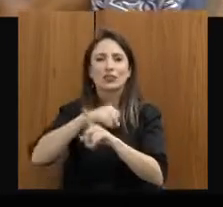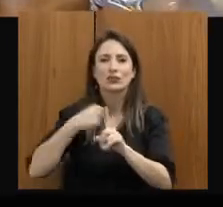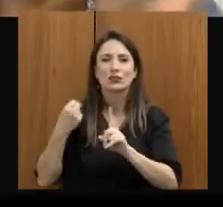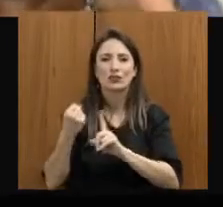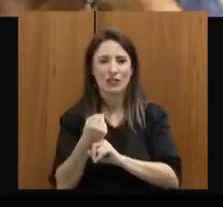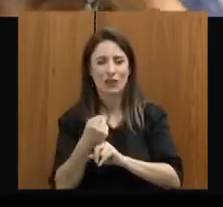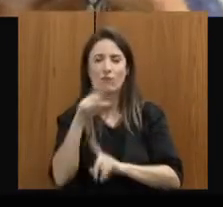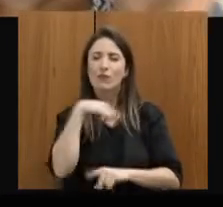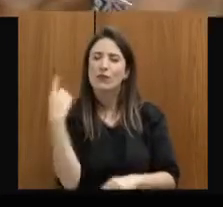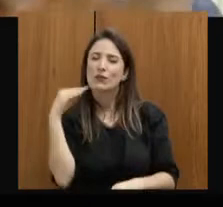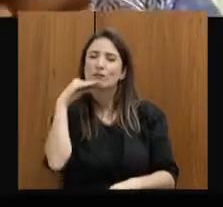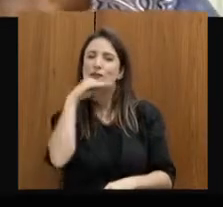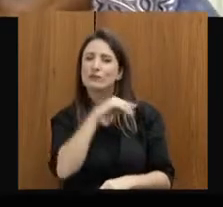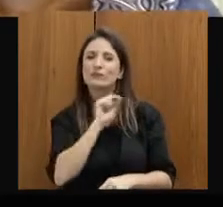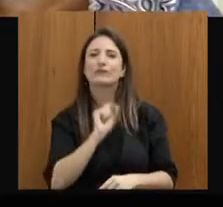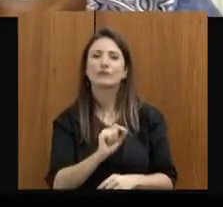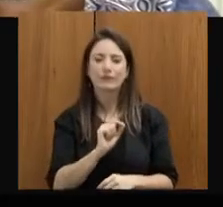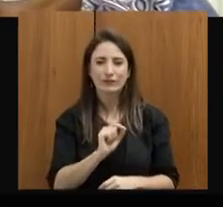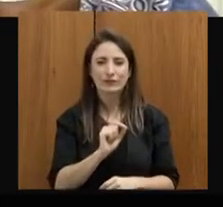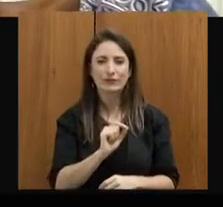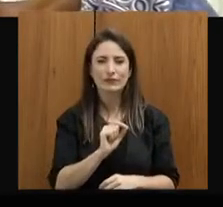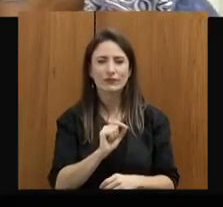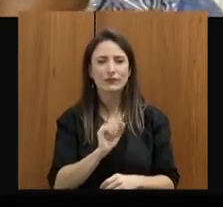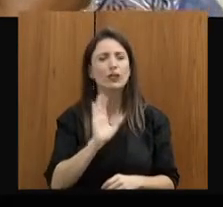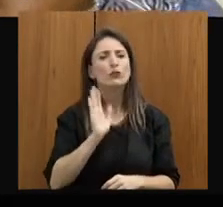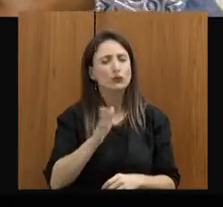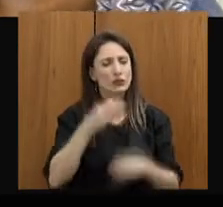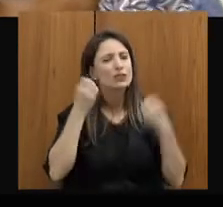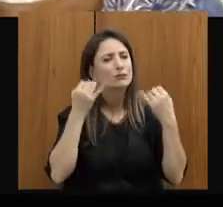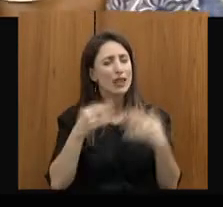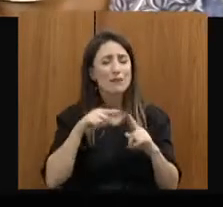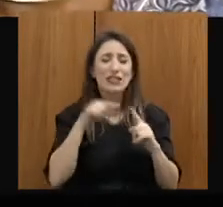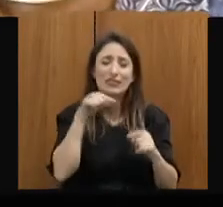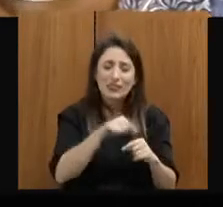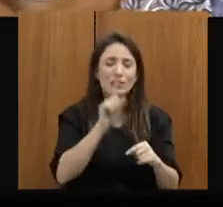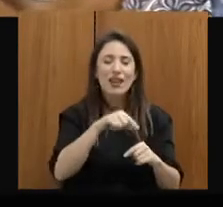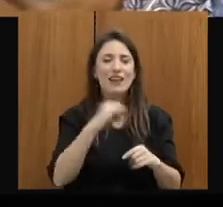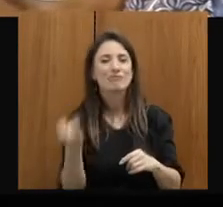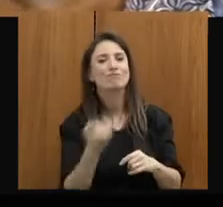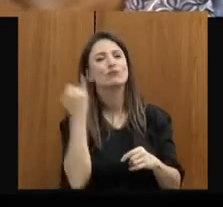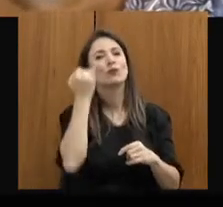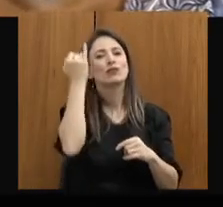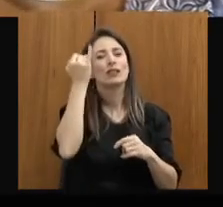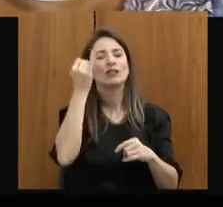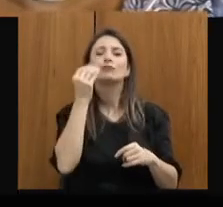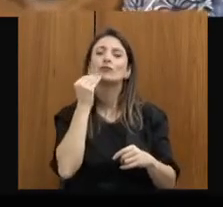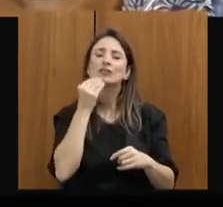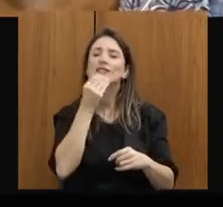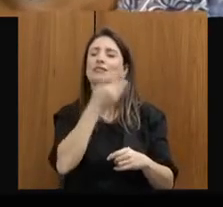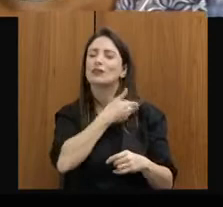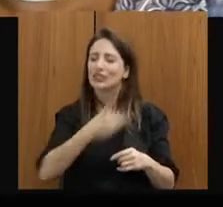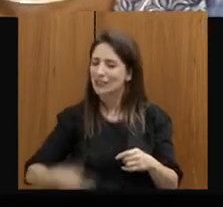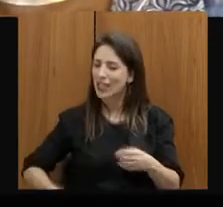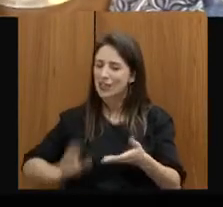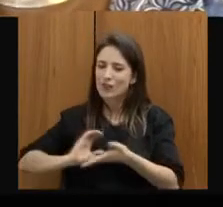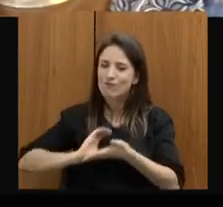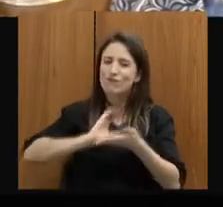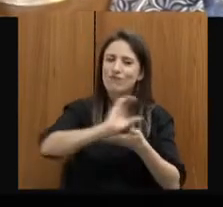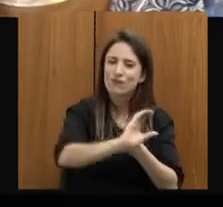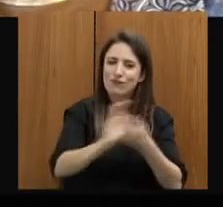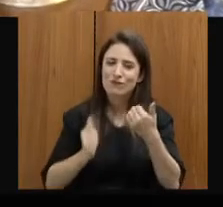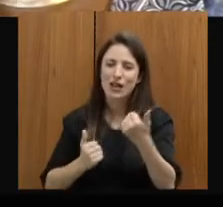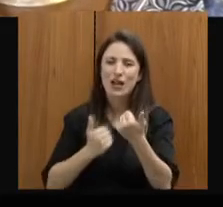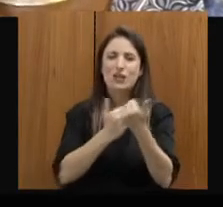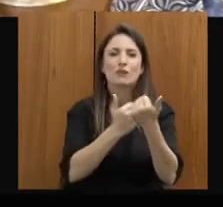ali é um como eu já coloquei o coloco de novo o ingresso importante do Estado fortalecer para chegar